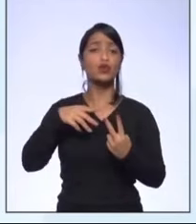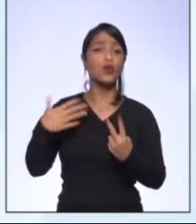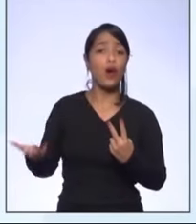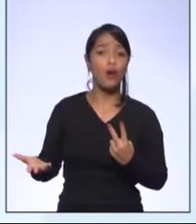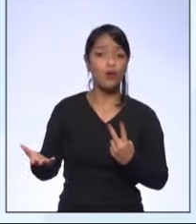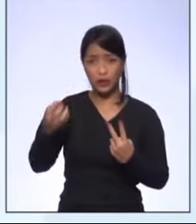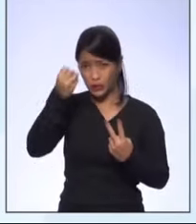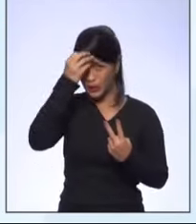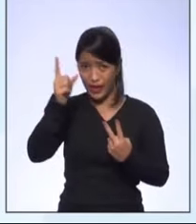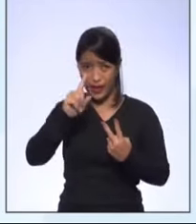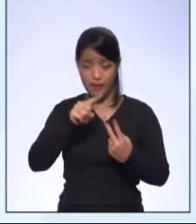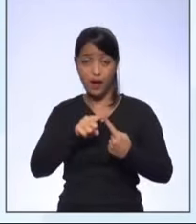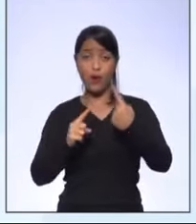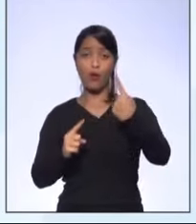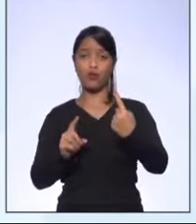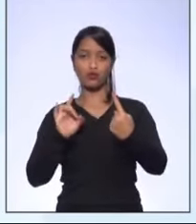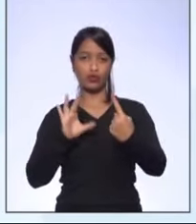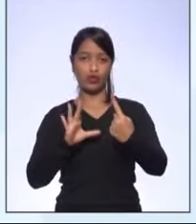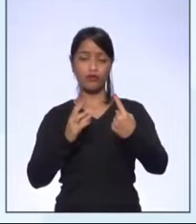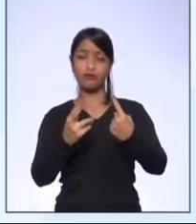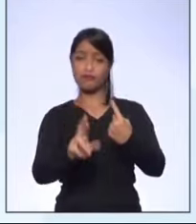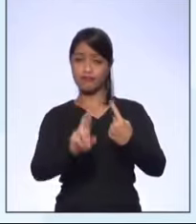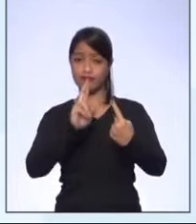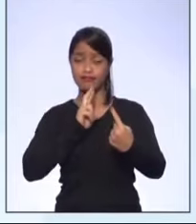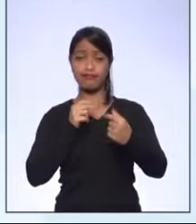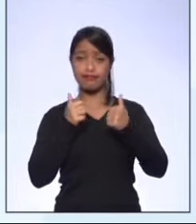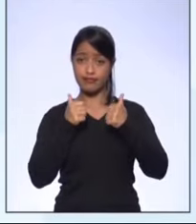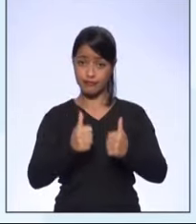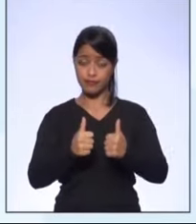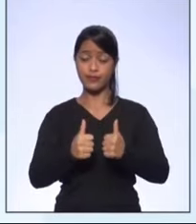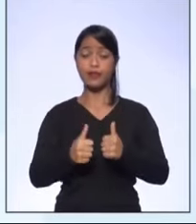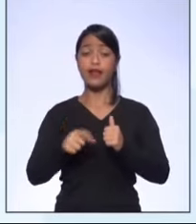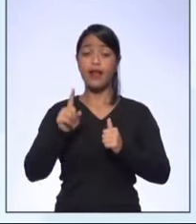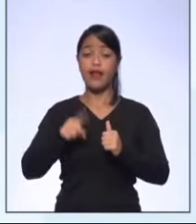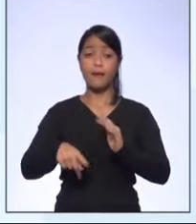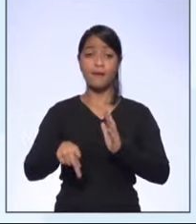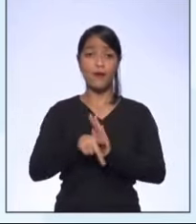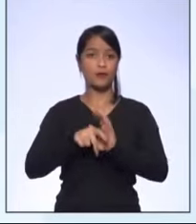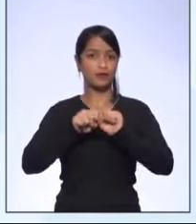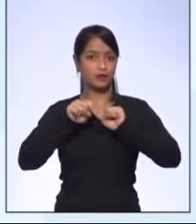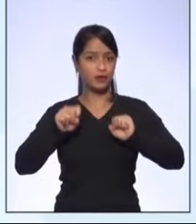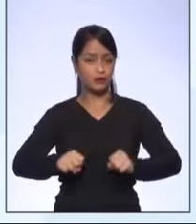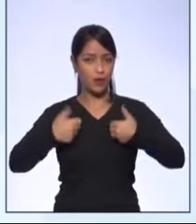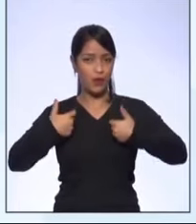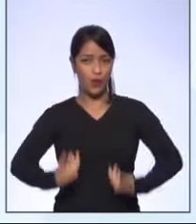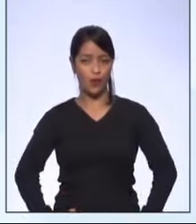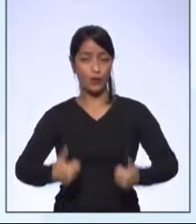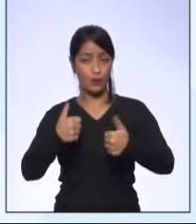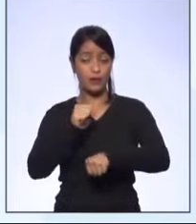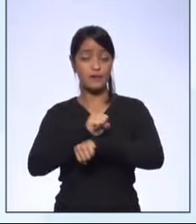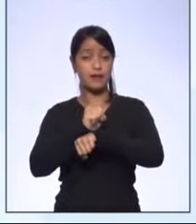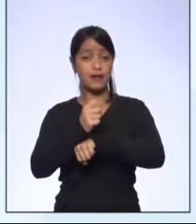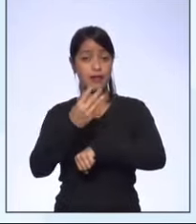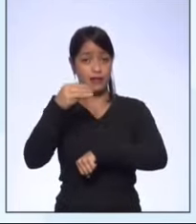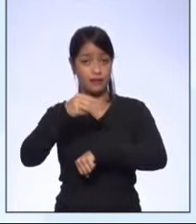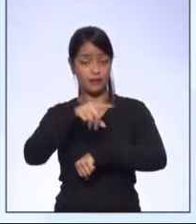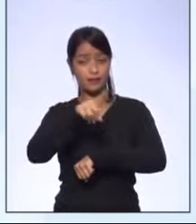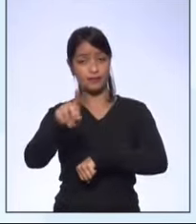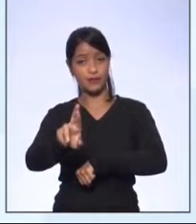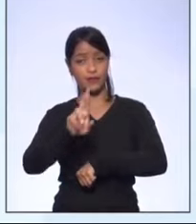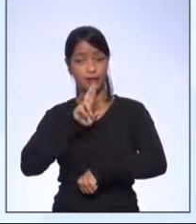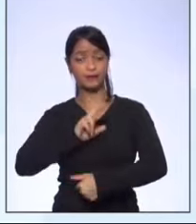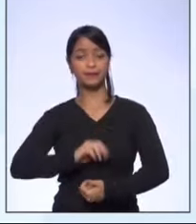um sistema e um órgão, ou 2 órgãos que fazem parte desse sistema do corpo, tá bom? 3 minutinhos aí para você.